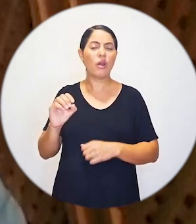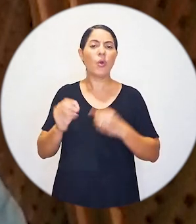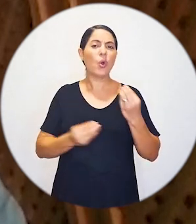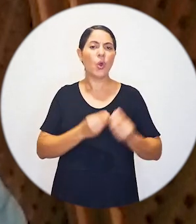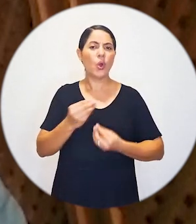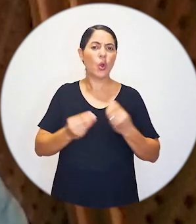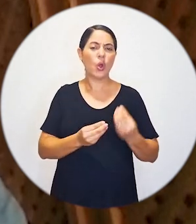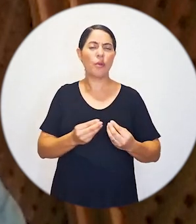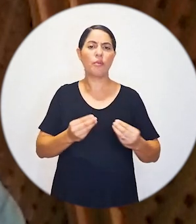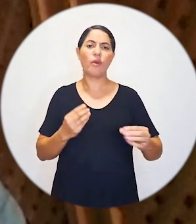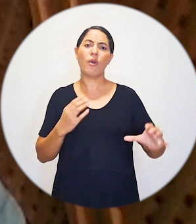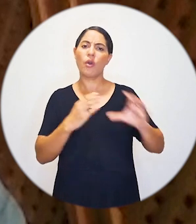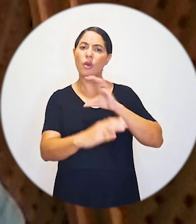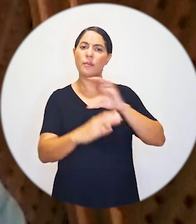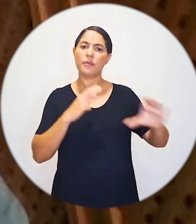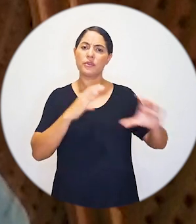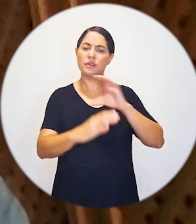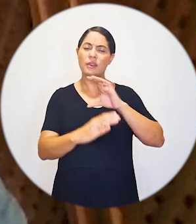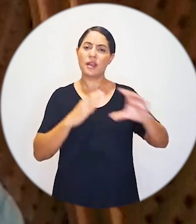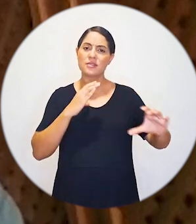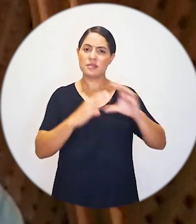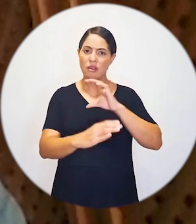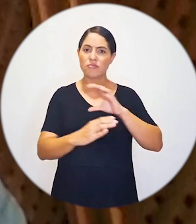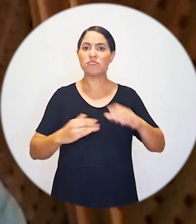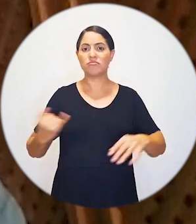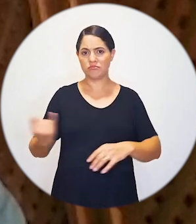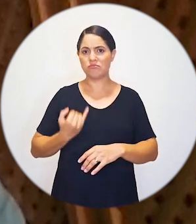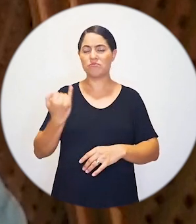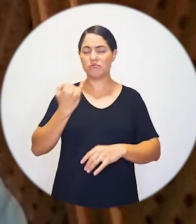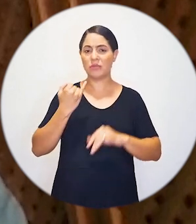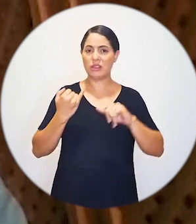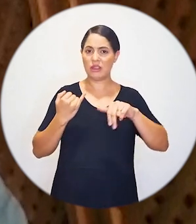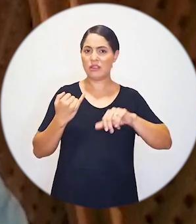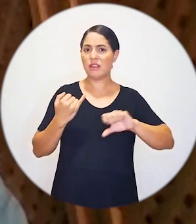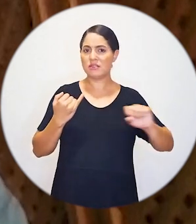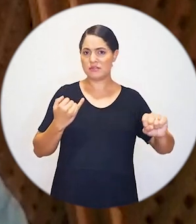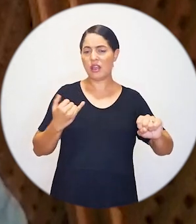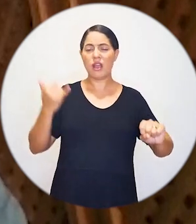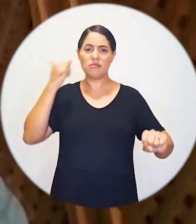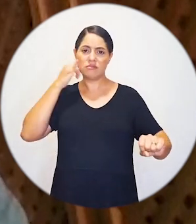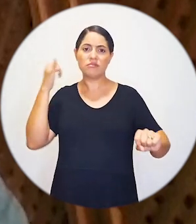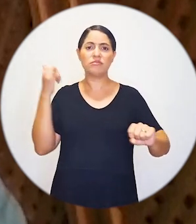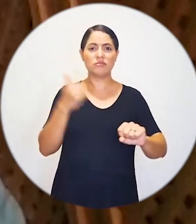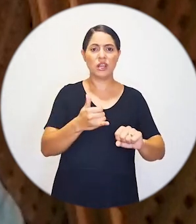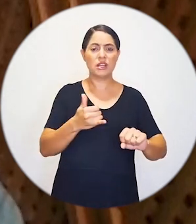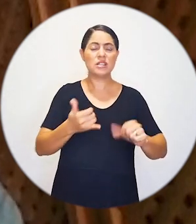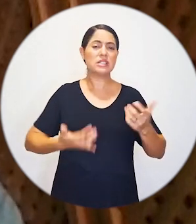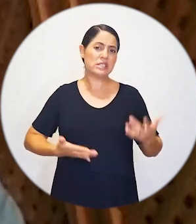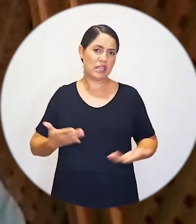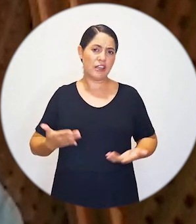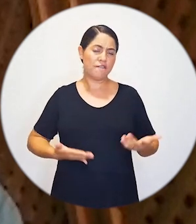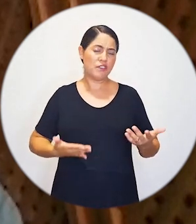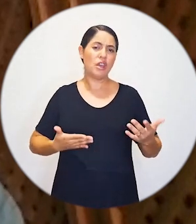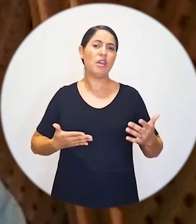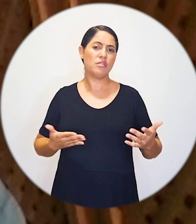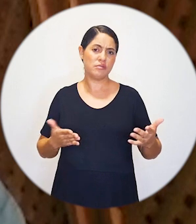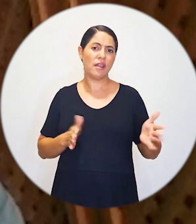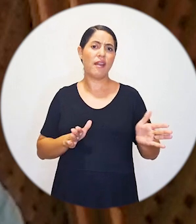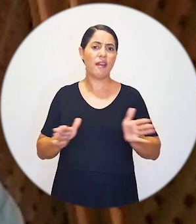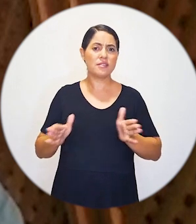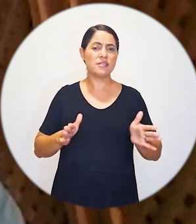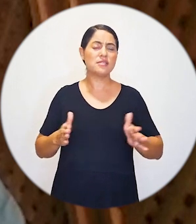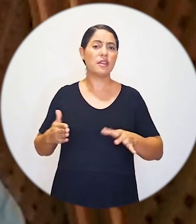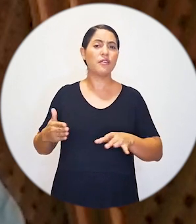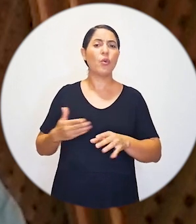canal onde era possível, por telefone, se comunicar com os servidores do INSS para a obtenção de serviços, aqueles mesmos serviços que são